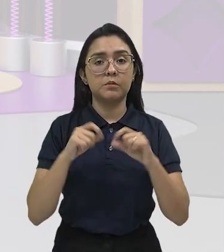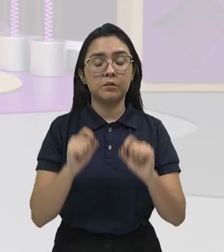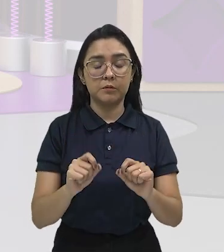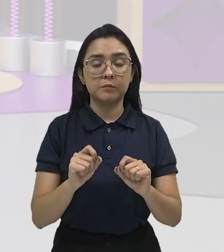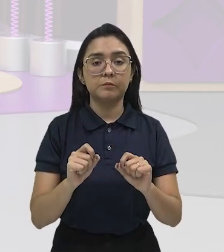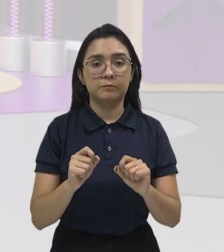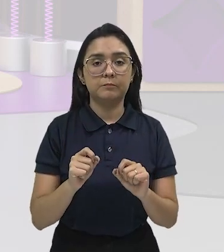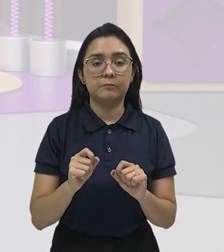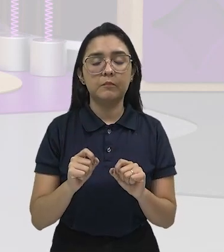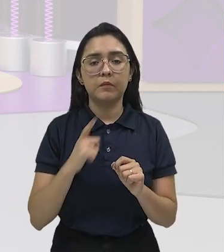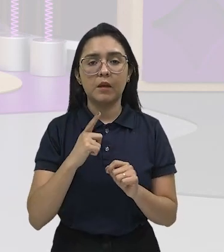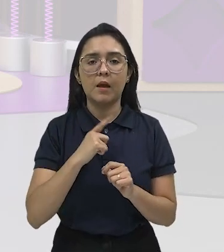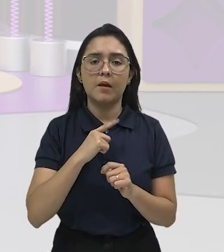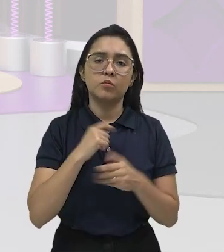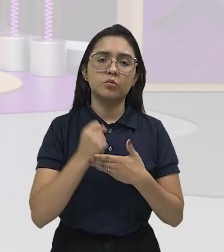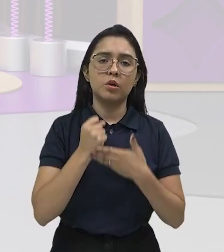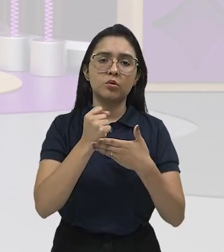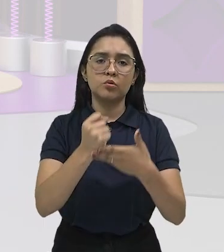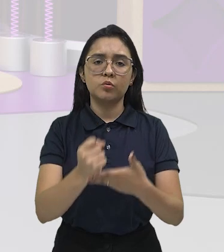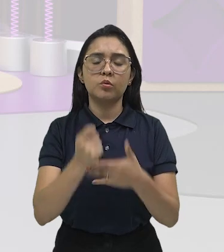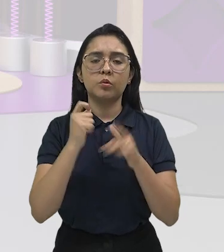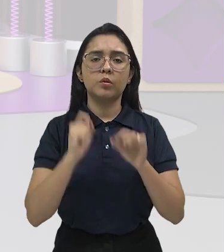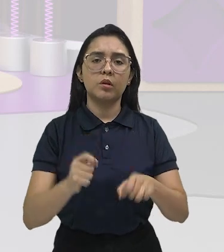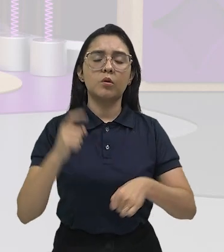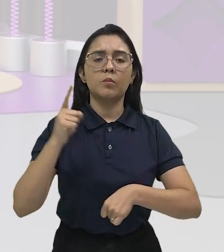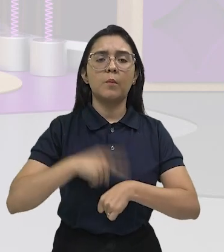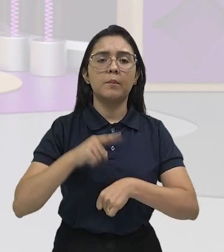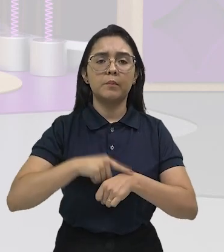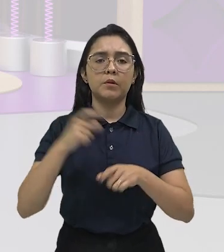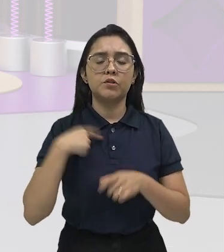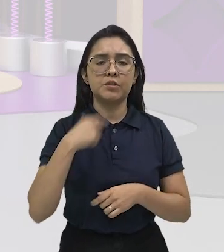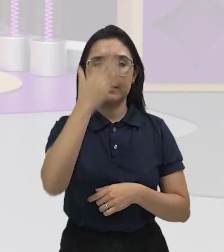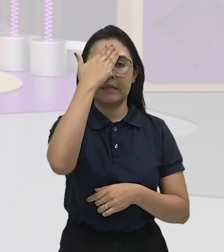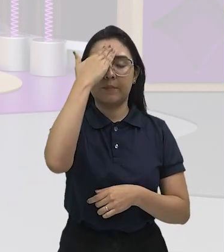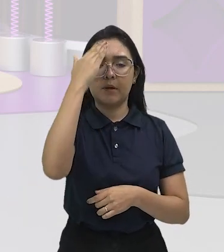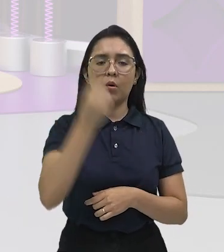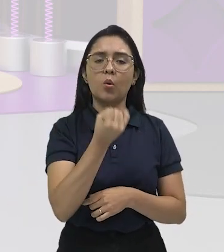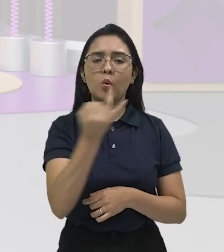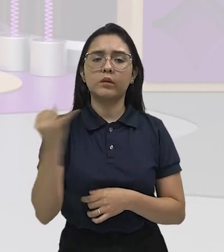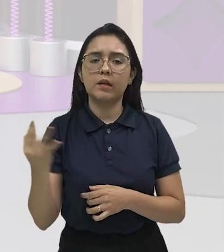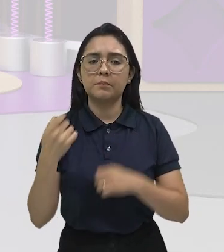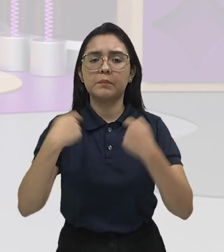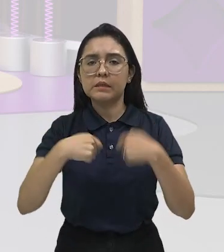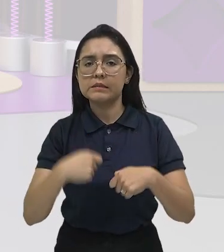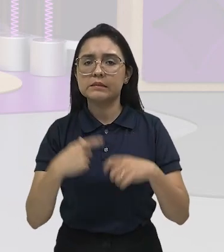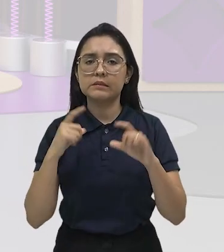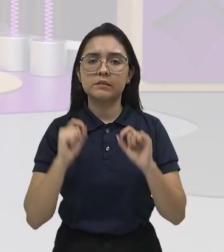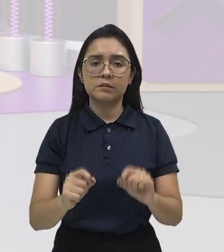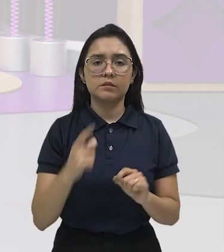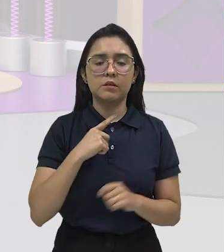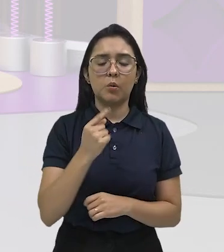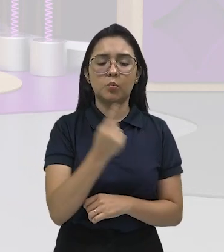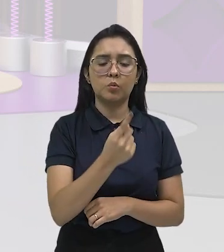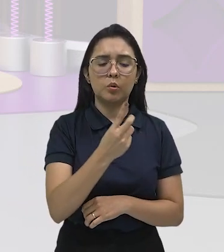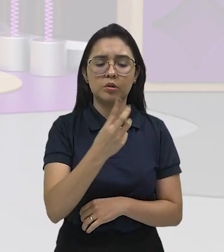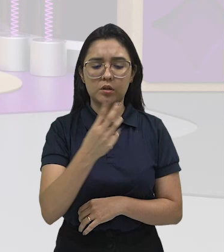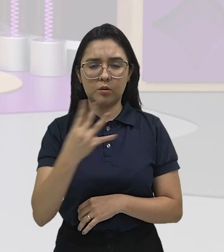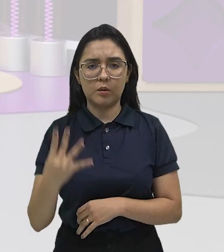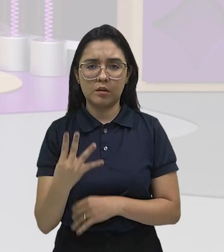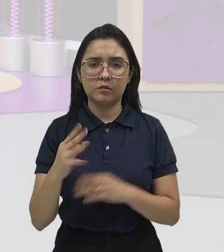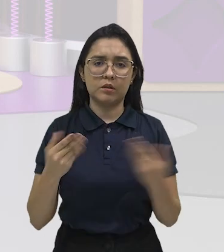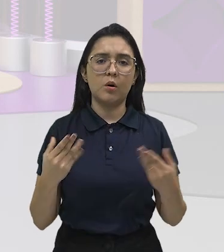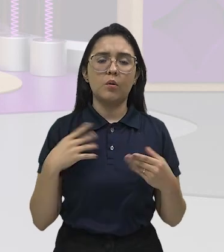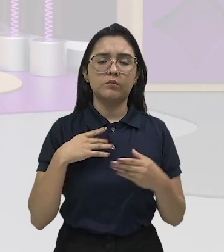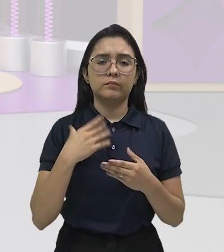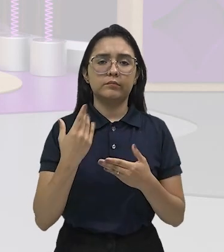certa forma, otimiza o processo da contagem, né? Aquele processo que você vem fazendo um a um.